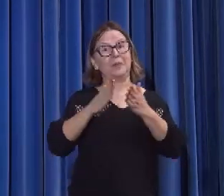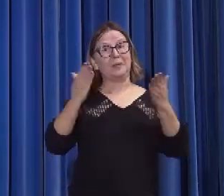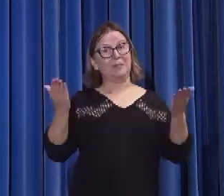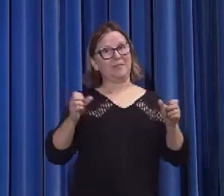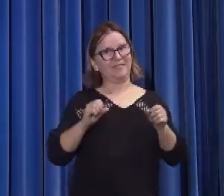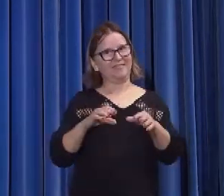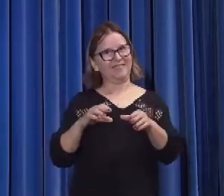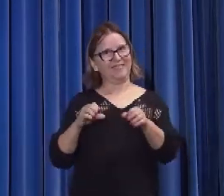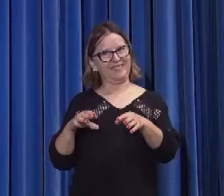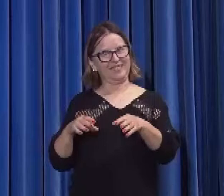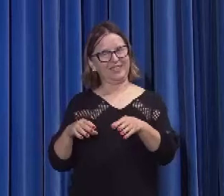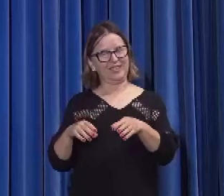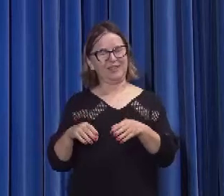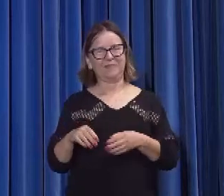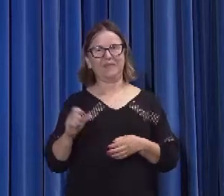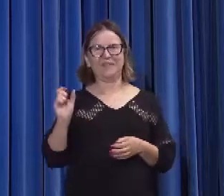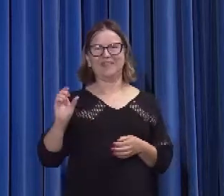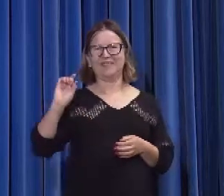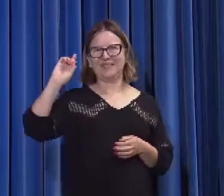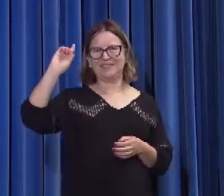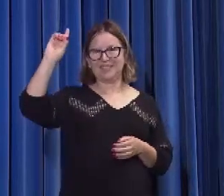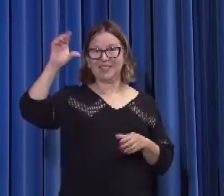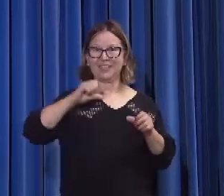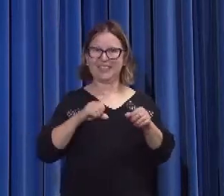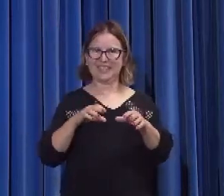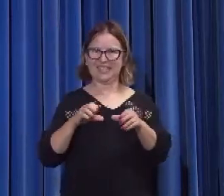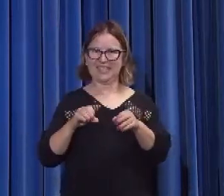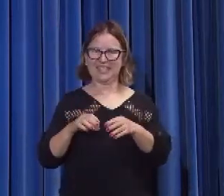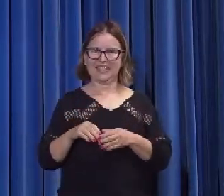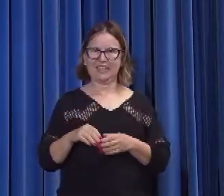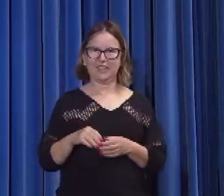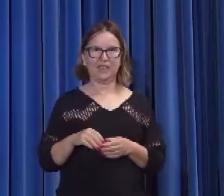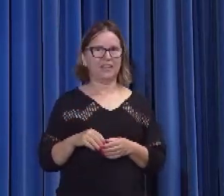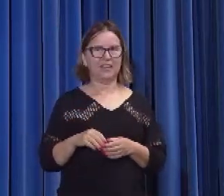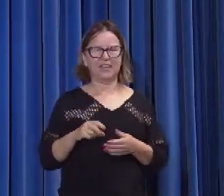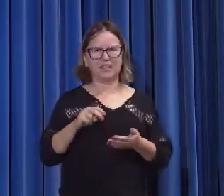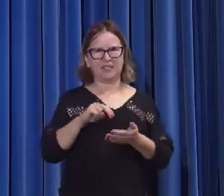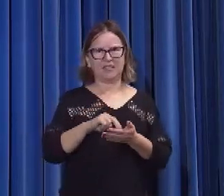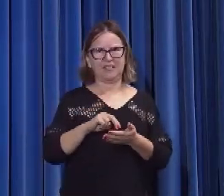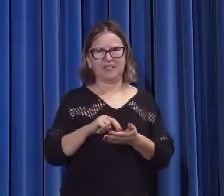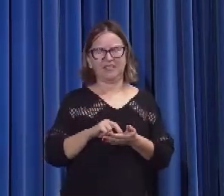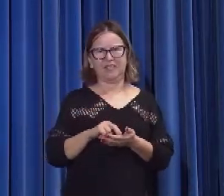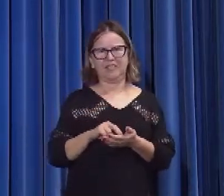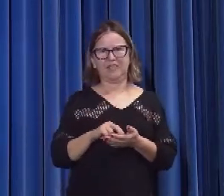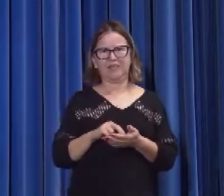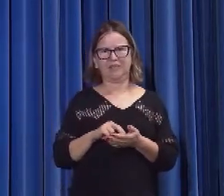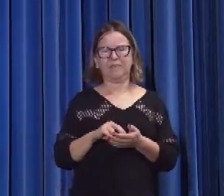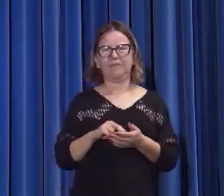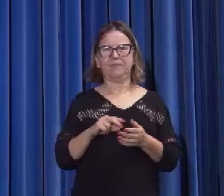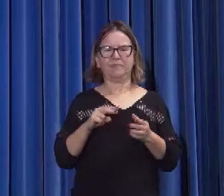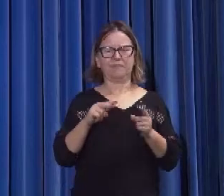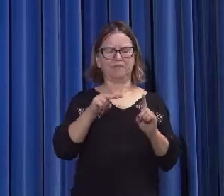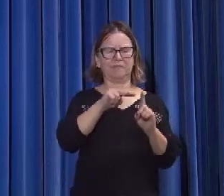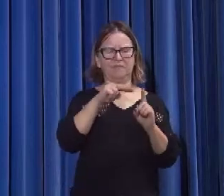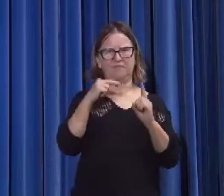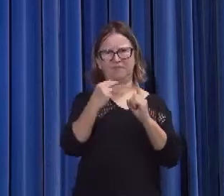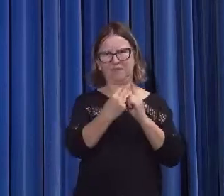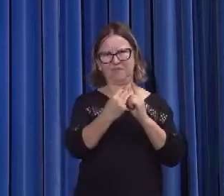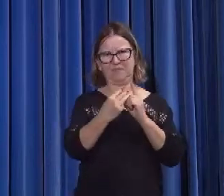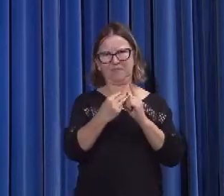Do ponto de vista da palavra de Deus. E não uma perseverança do ponto de vista humano e